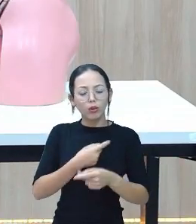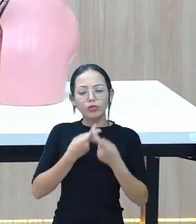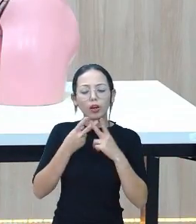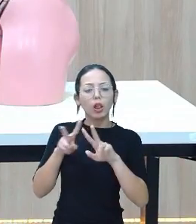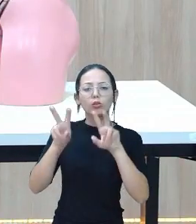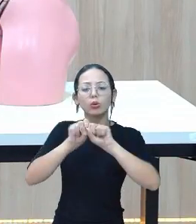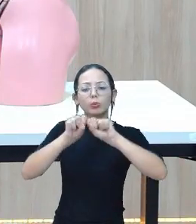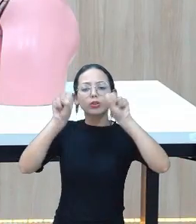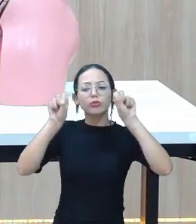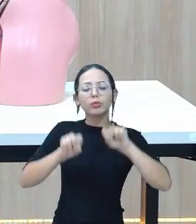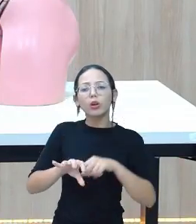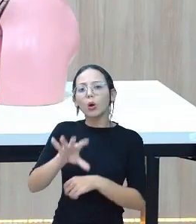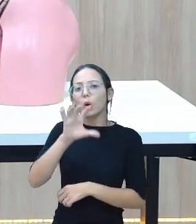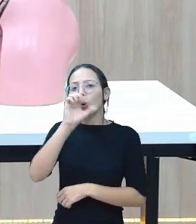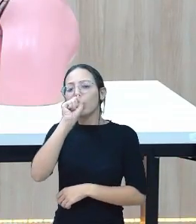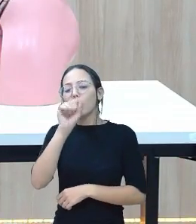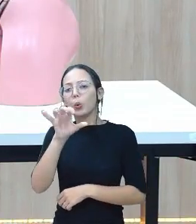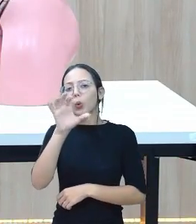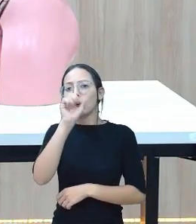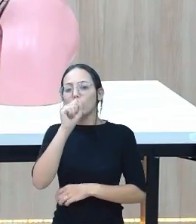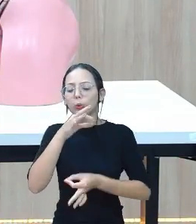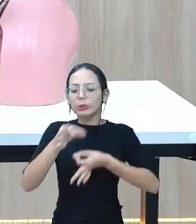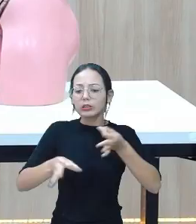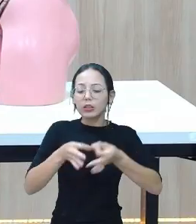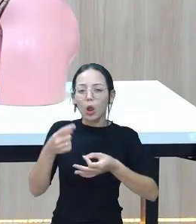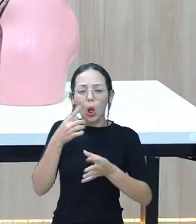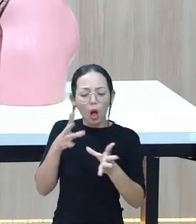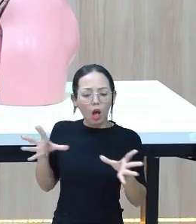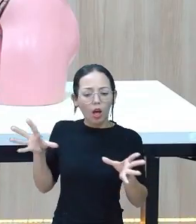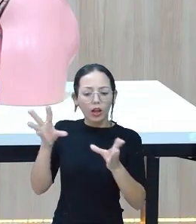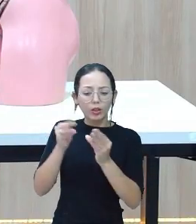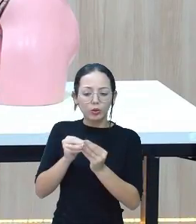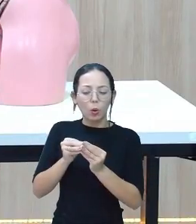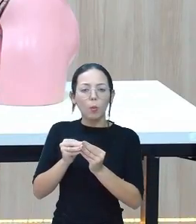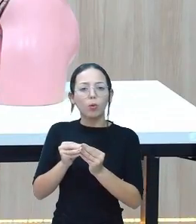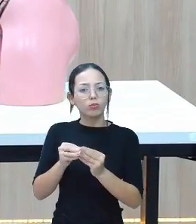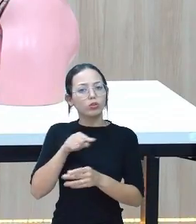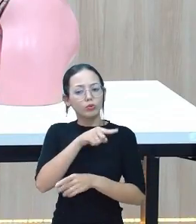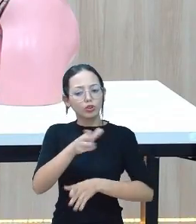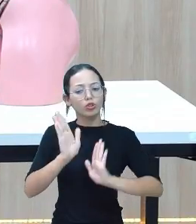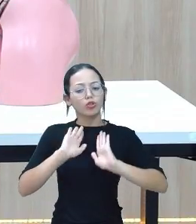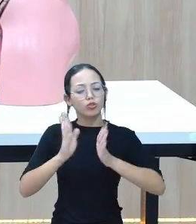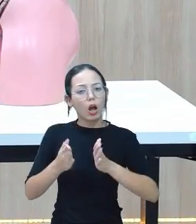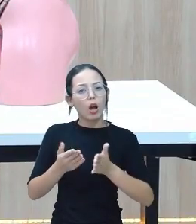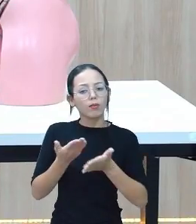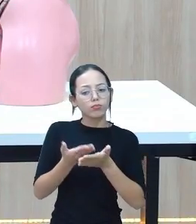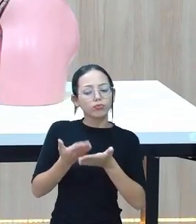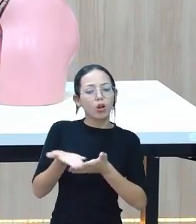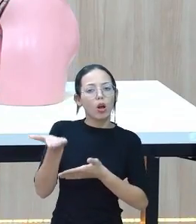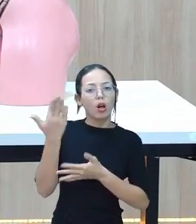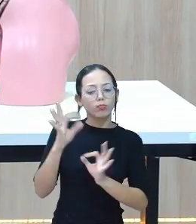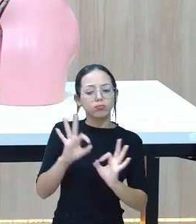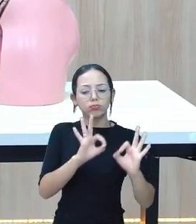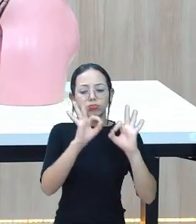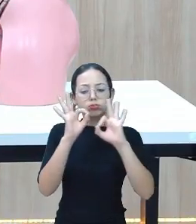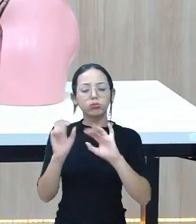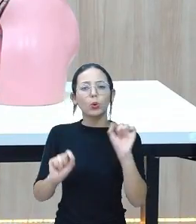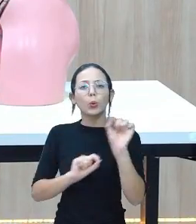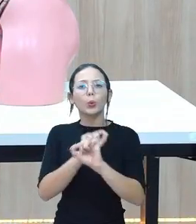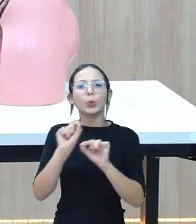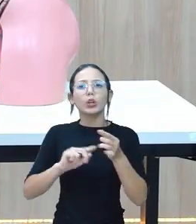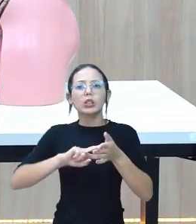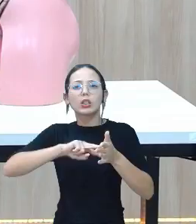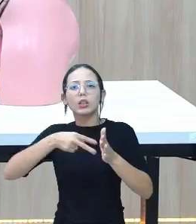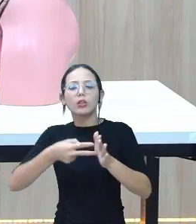respiração celular. Vai ser uma simples pincelada que vocês já viram em aulas anteriores. Então, o que é a